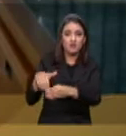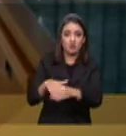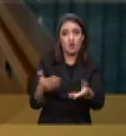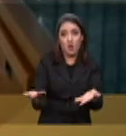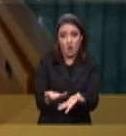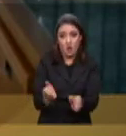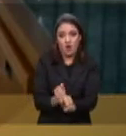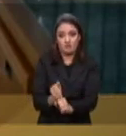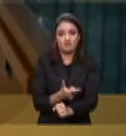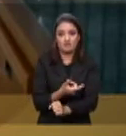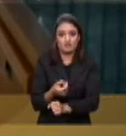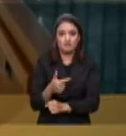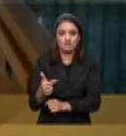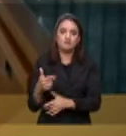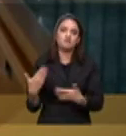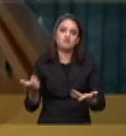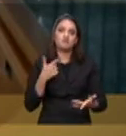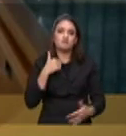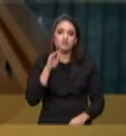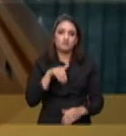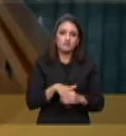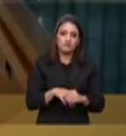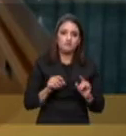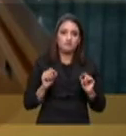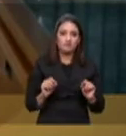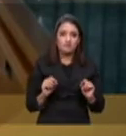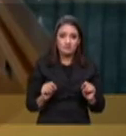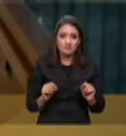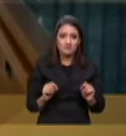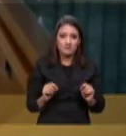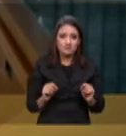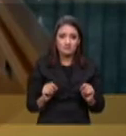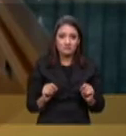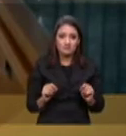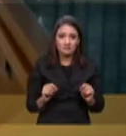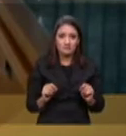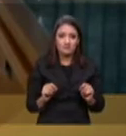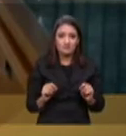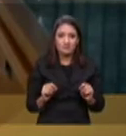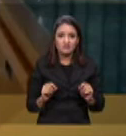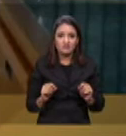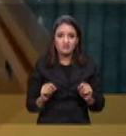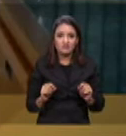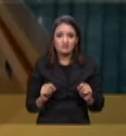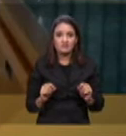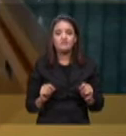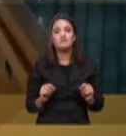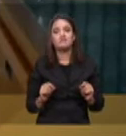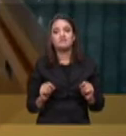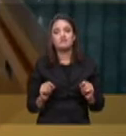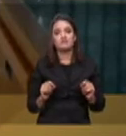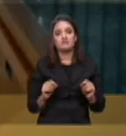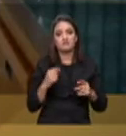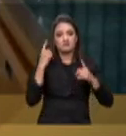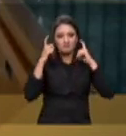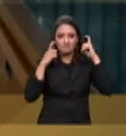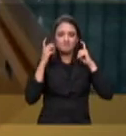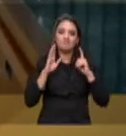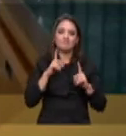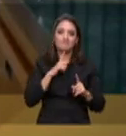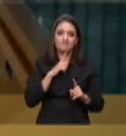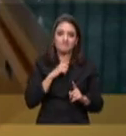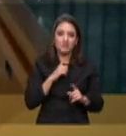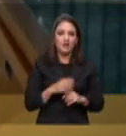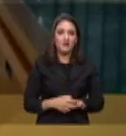E, portanto, estou votando sem essa preocupação que inicialmente eu cheguei a ter e me conter com